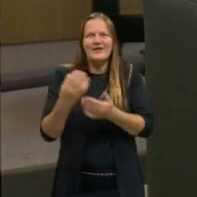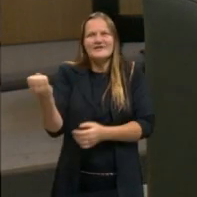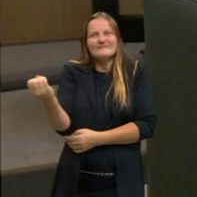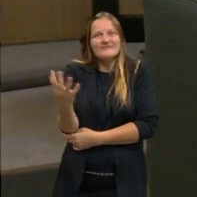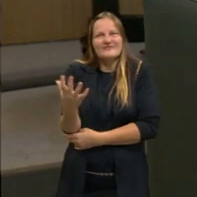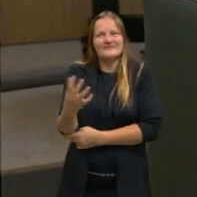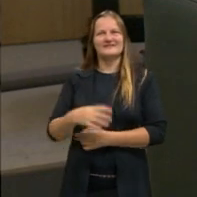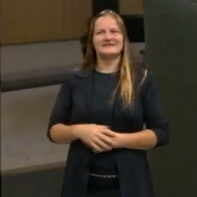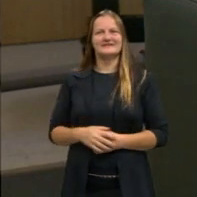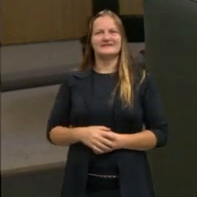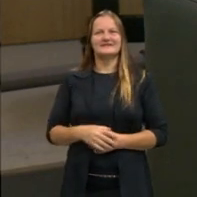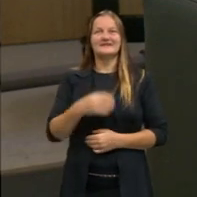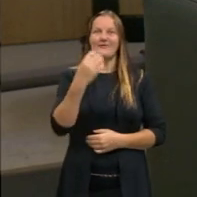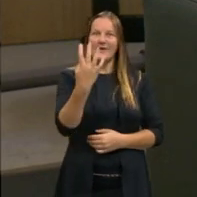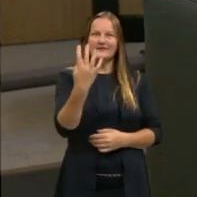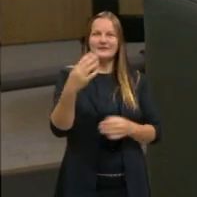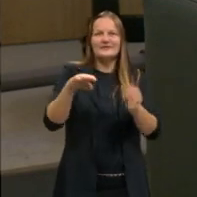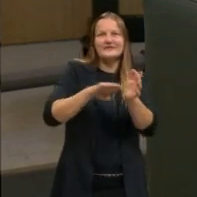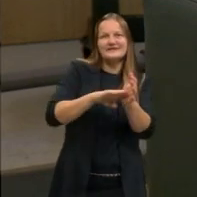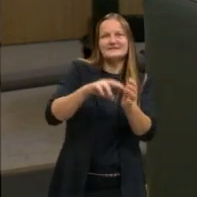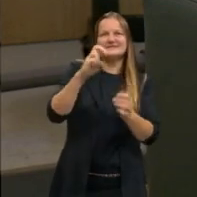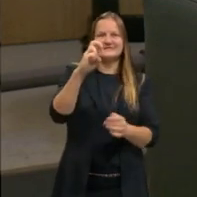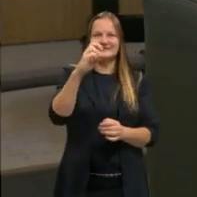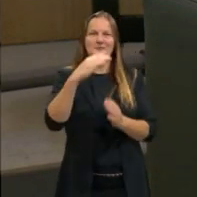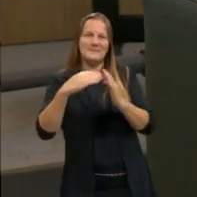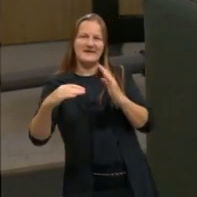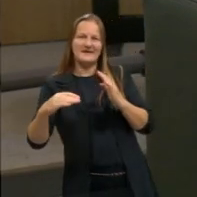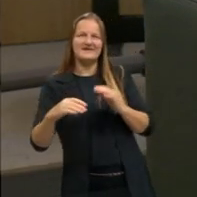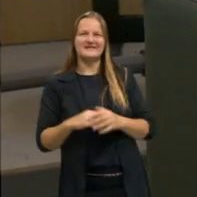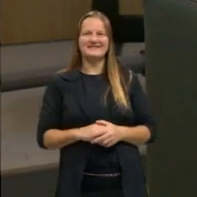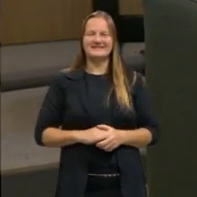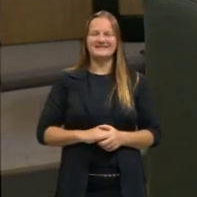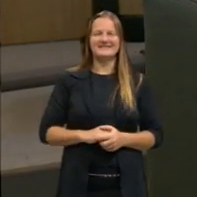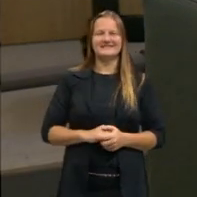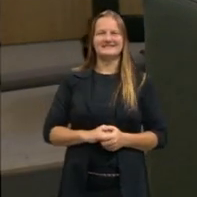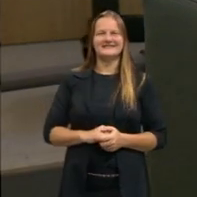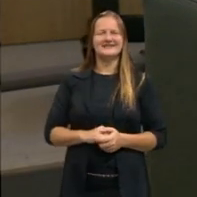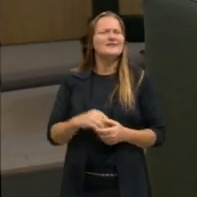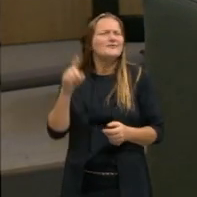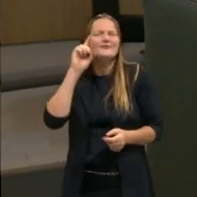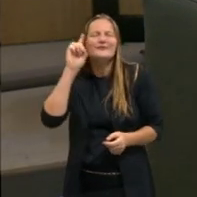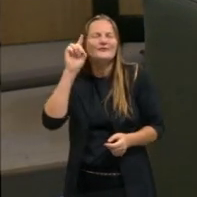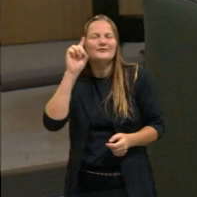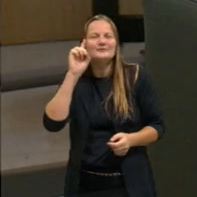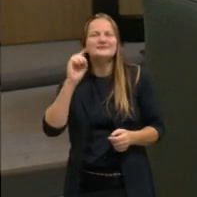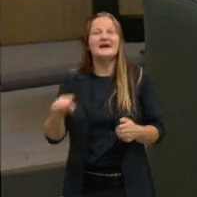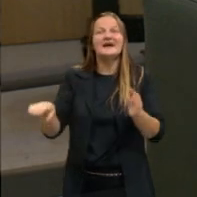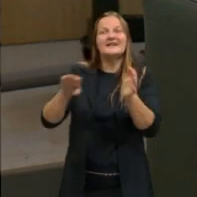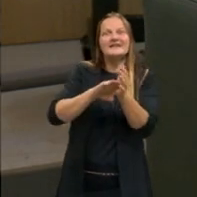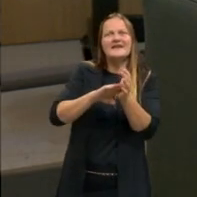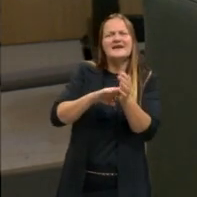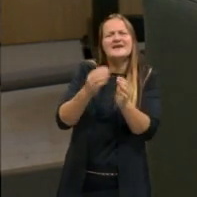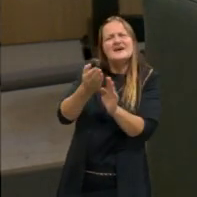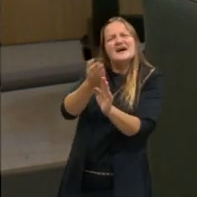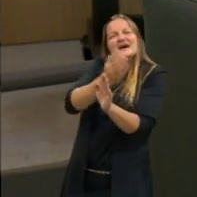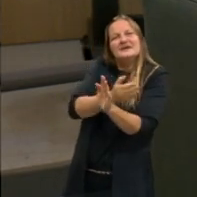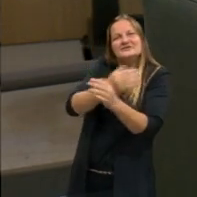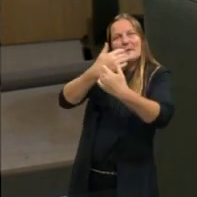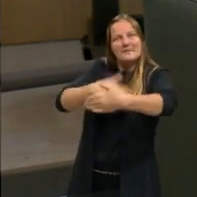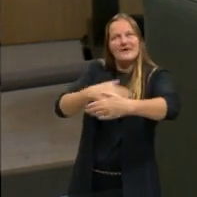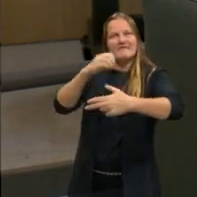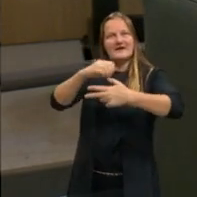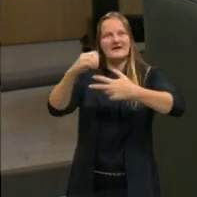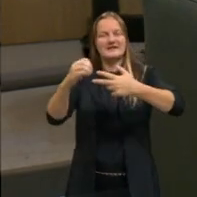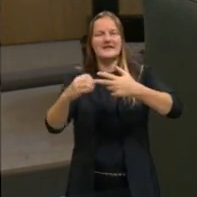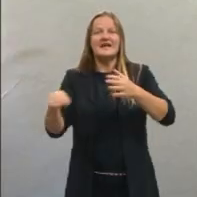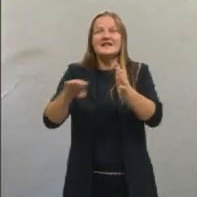inéditas das 4as 1732 16 ou 17 30 até sexta-feira antes de cada